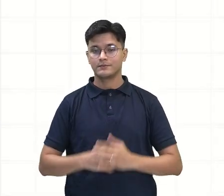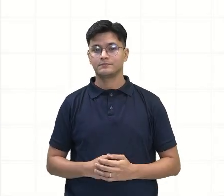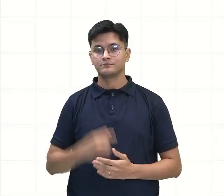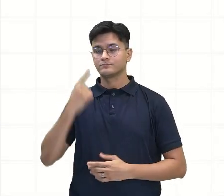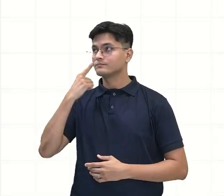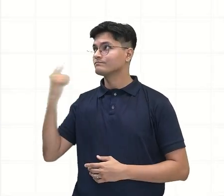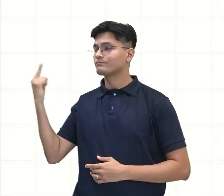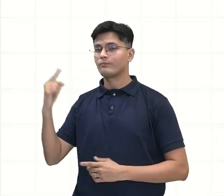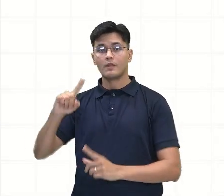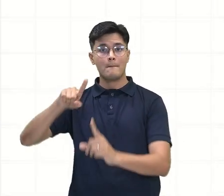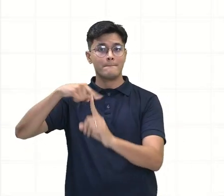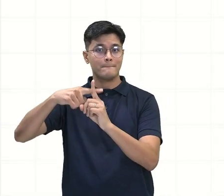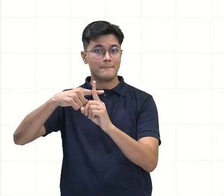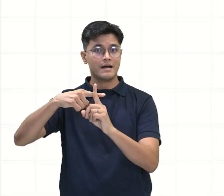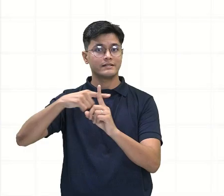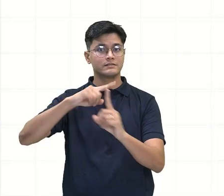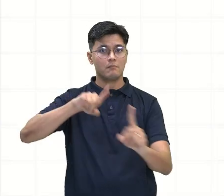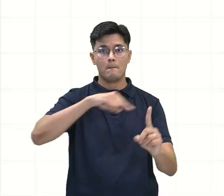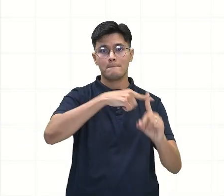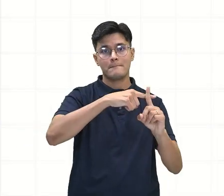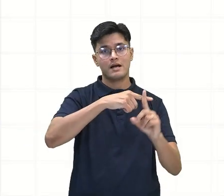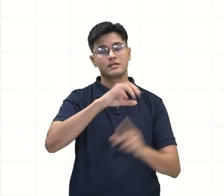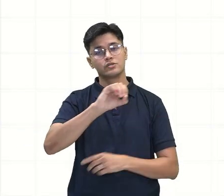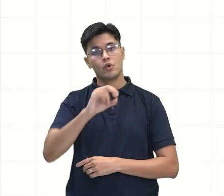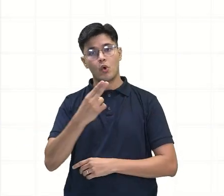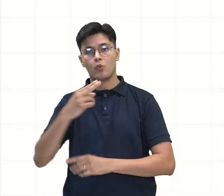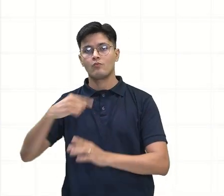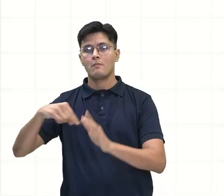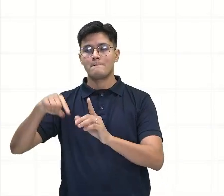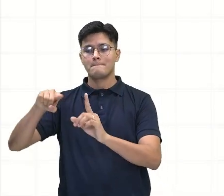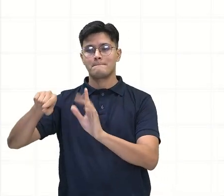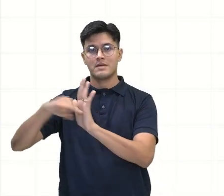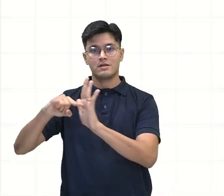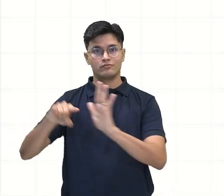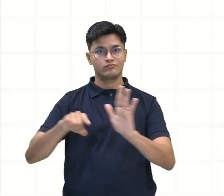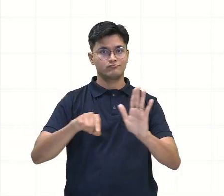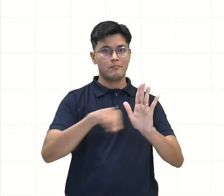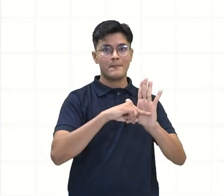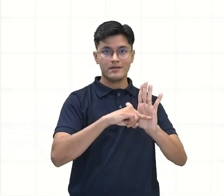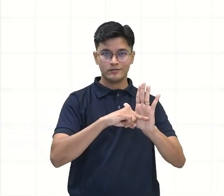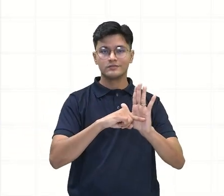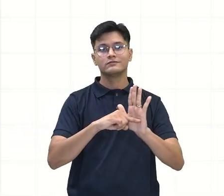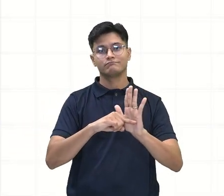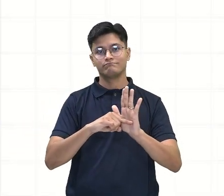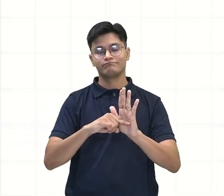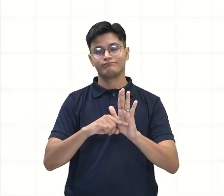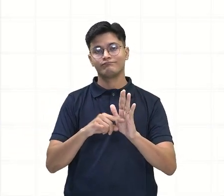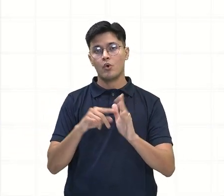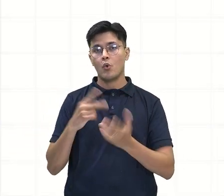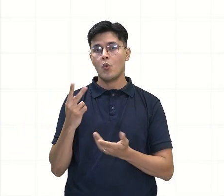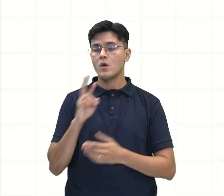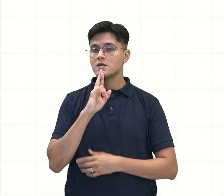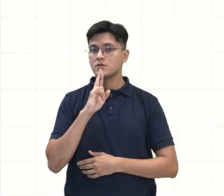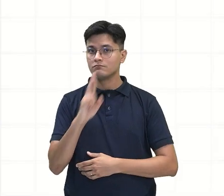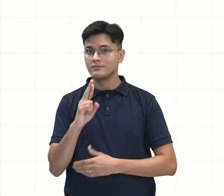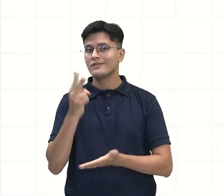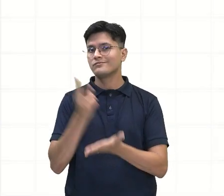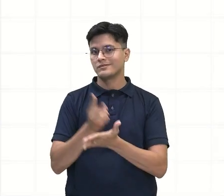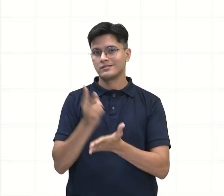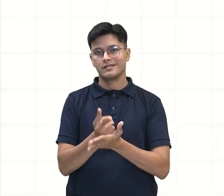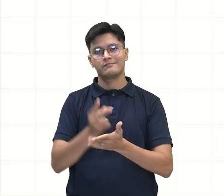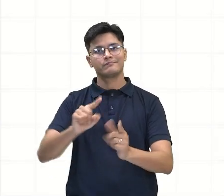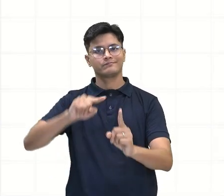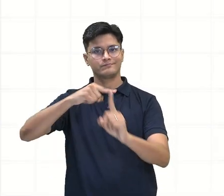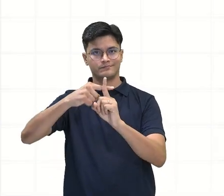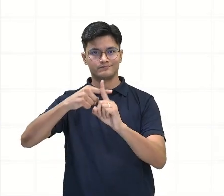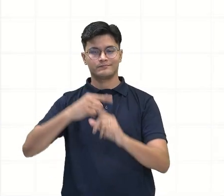irá me render valores, né? Valores positivos, ok? E quando os